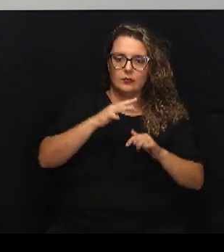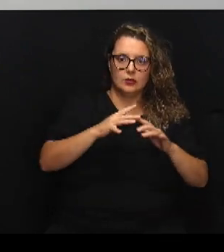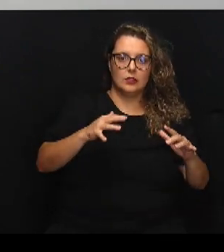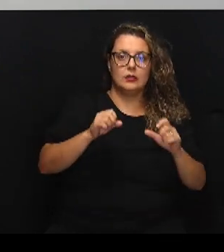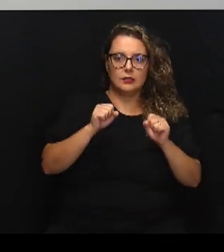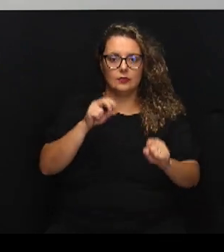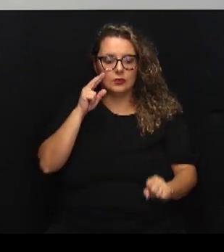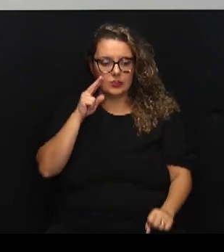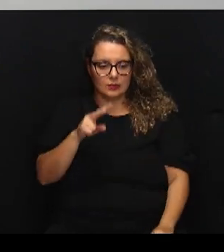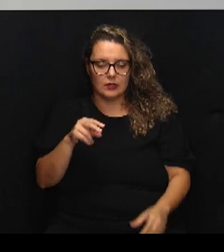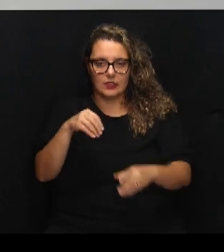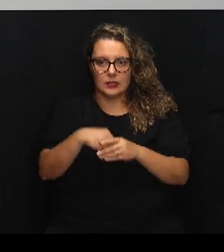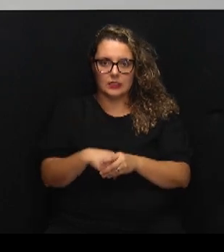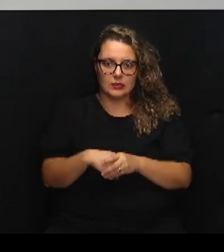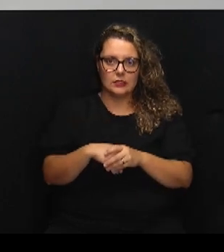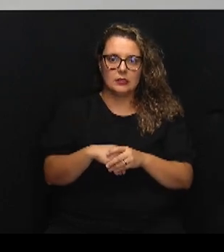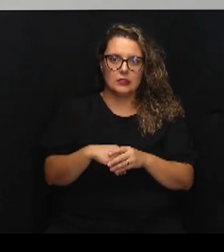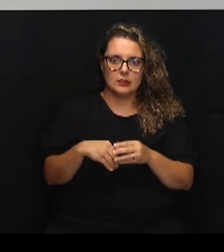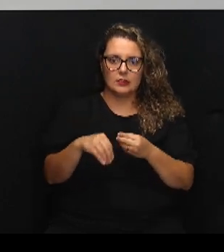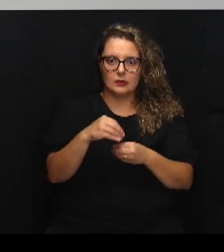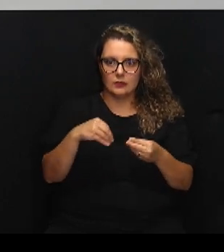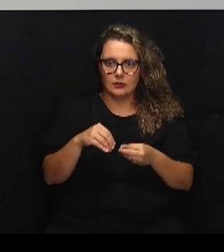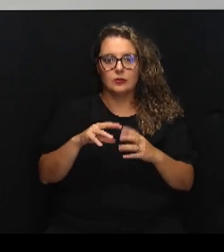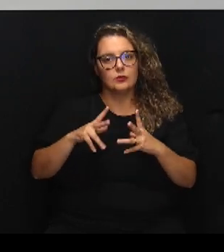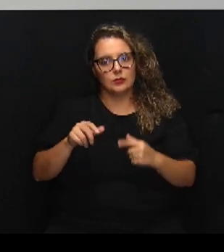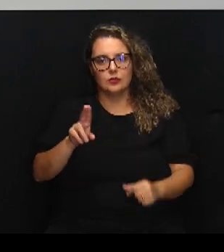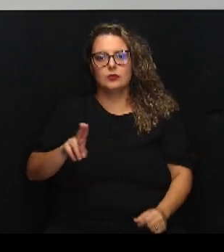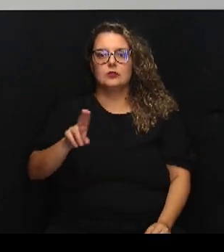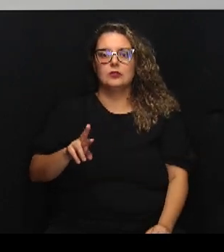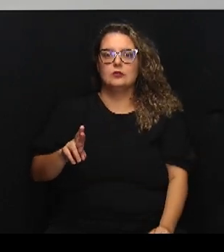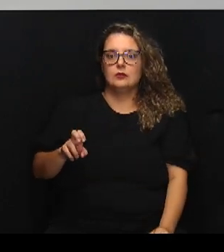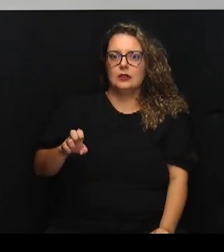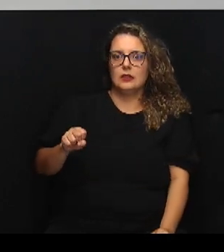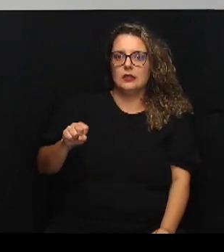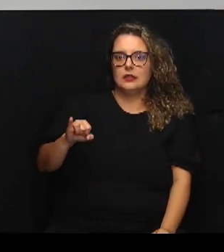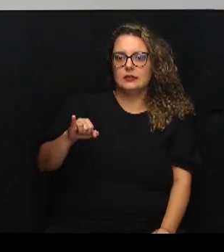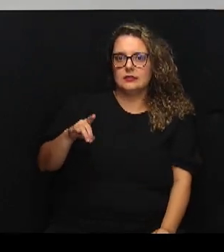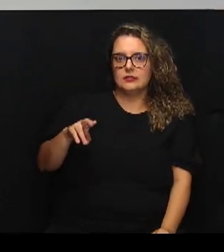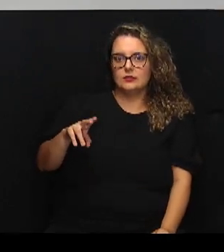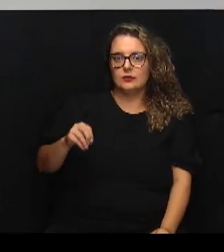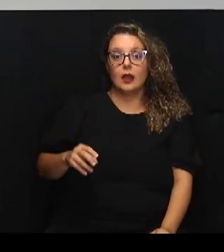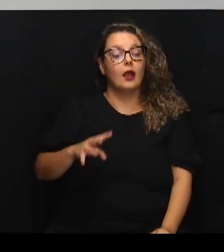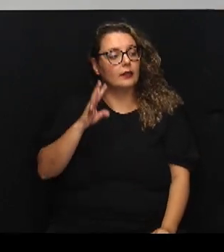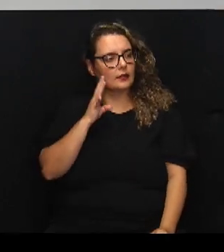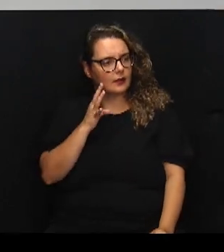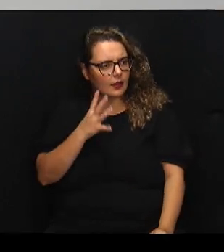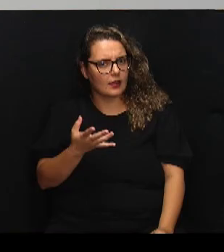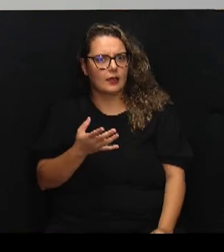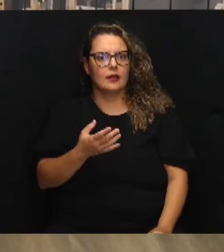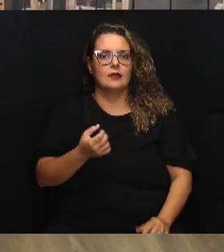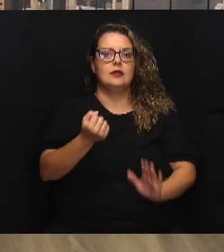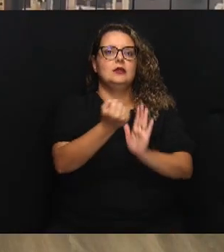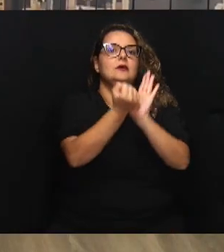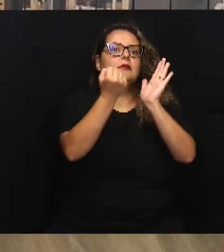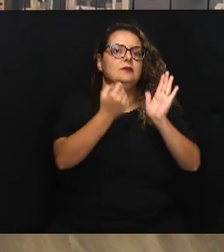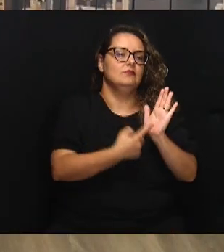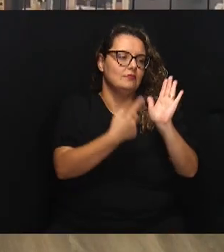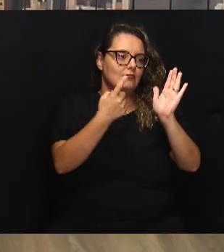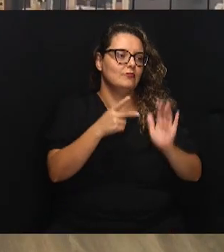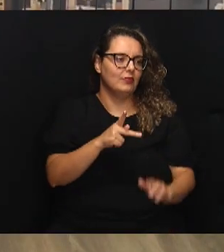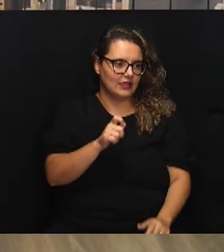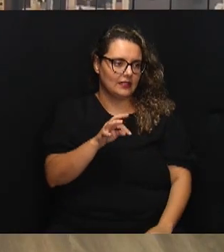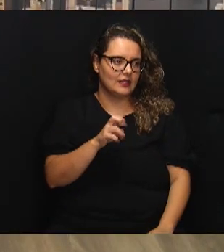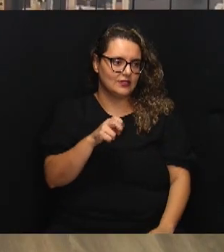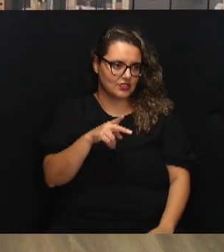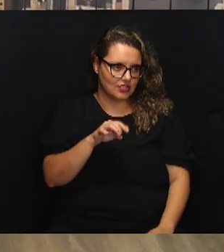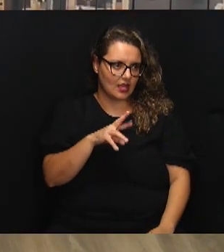deixar a luz passar. Então, o consumidor podia ver o que estava dentro da embalagem, tudo usando resíduo. Caramba, muito legal. E vocês já chegaram a